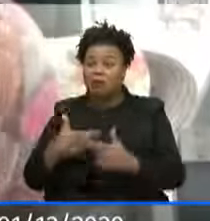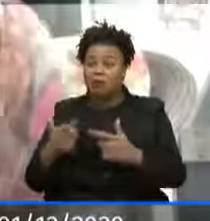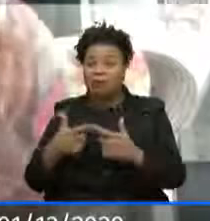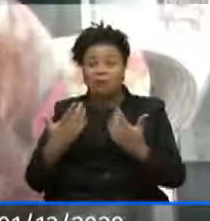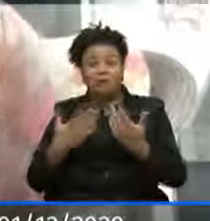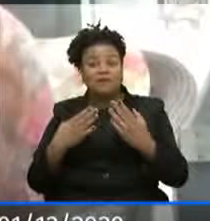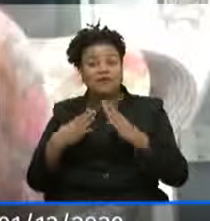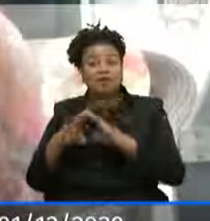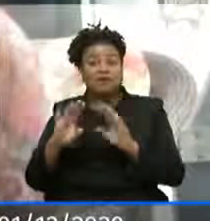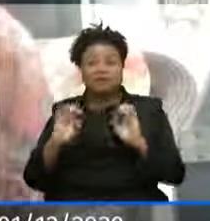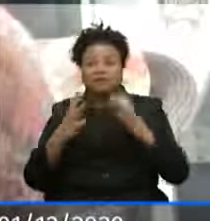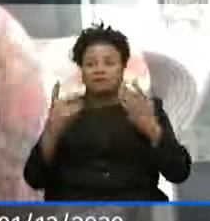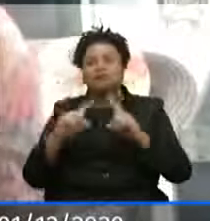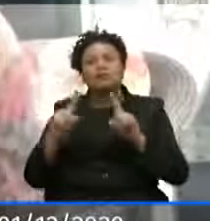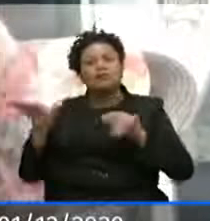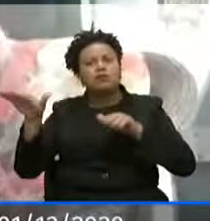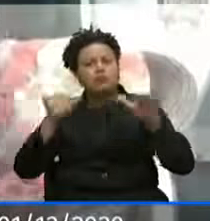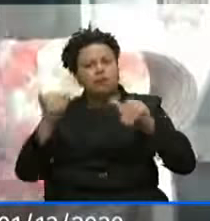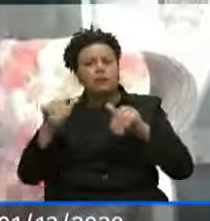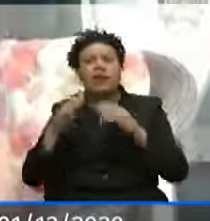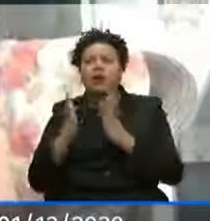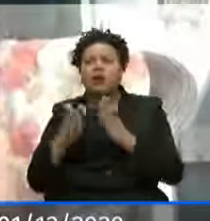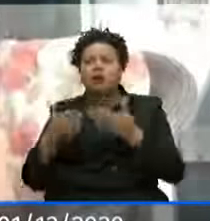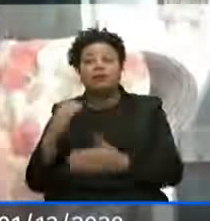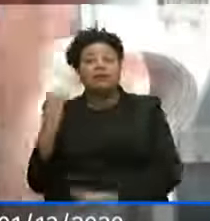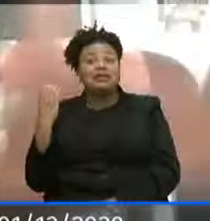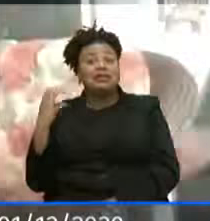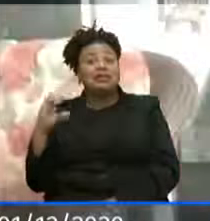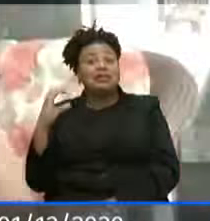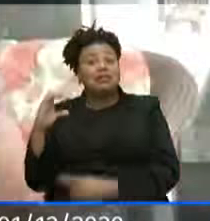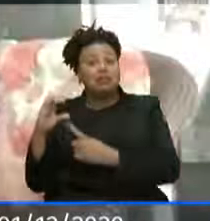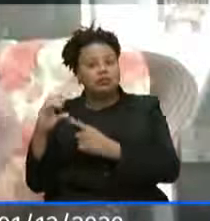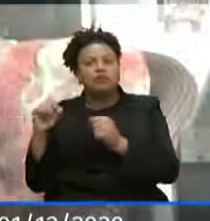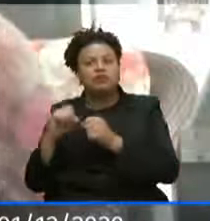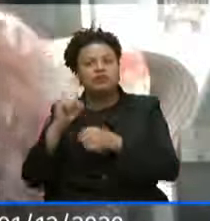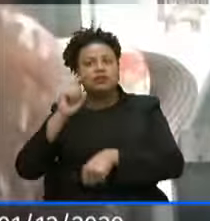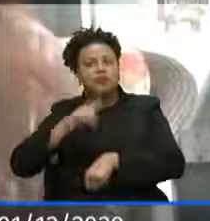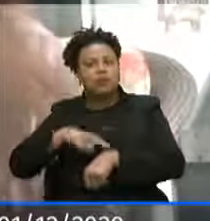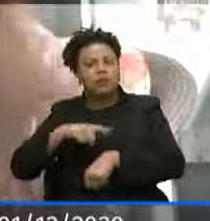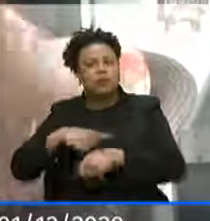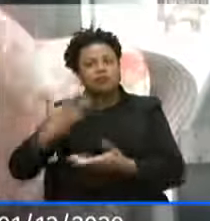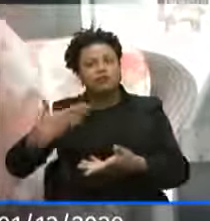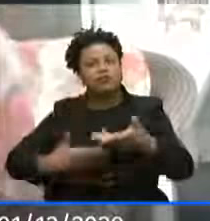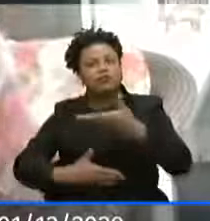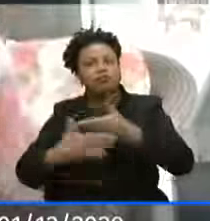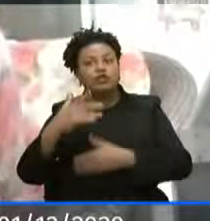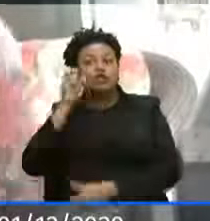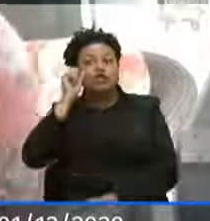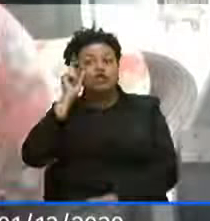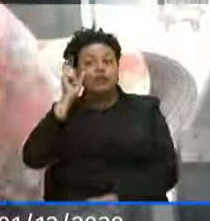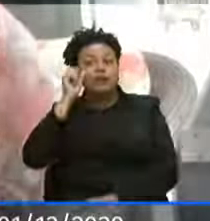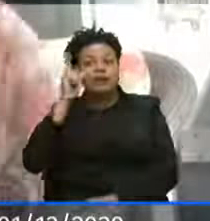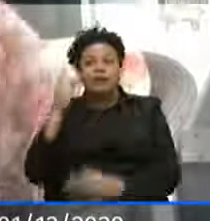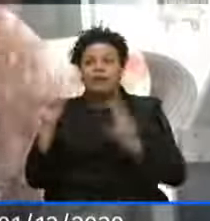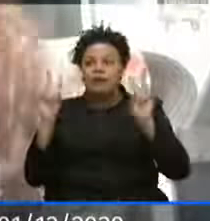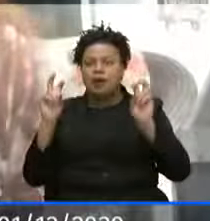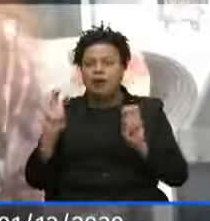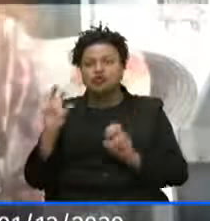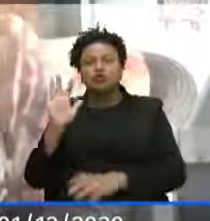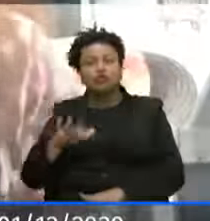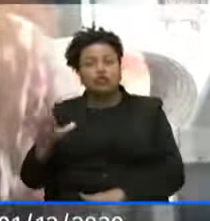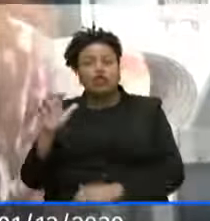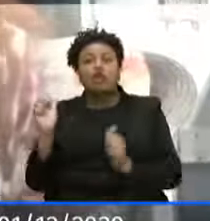de eventos, mas também chamaremos o comitê científico para nós fazermos um momento de manhã de assuntos gerais